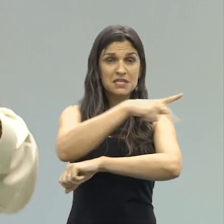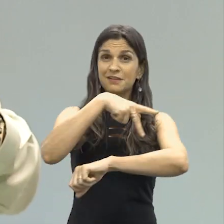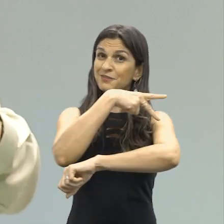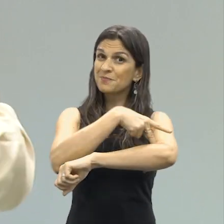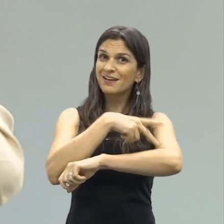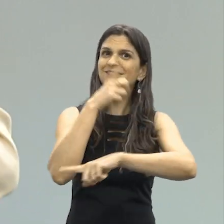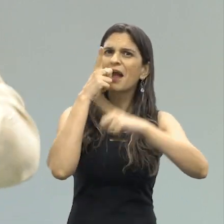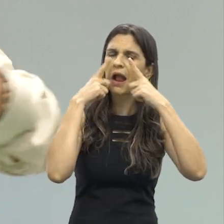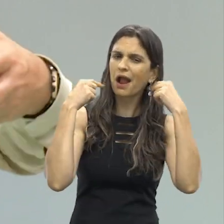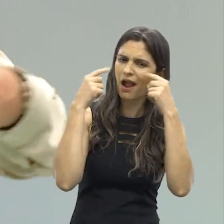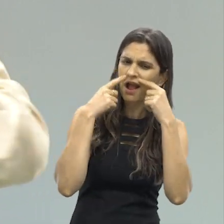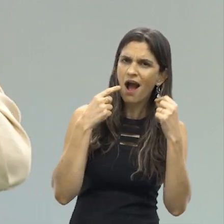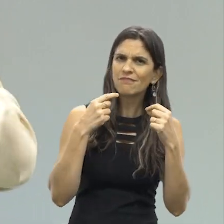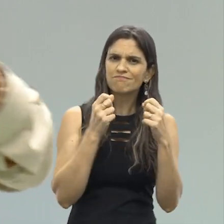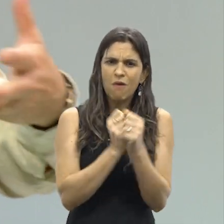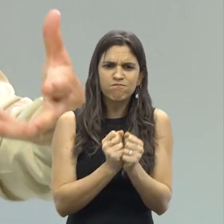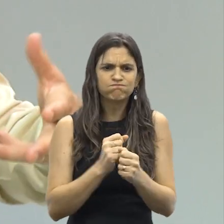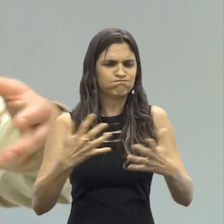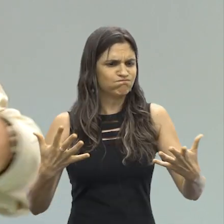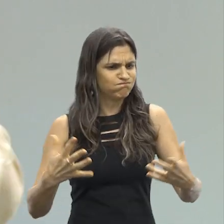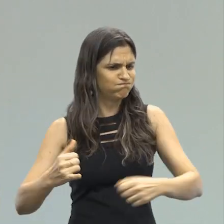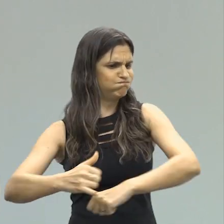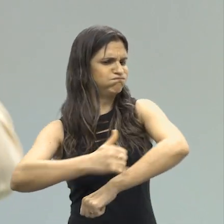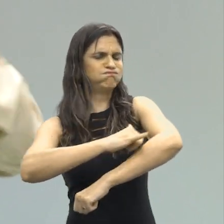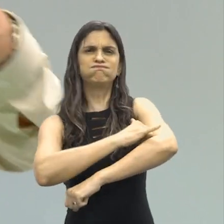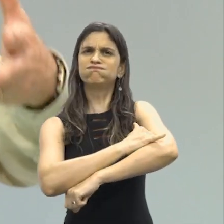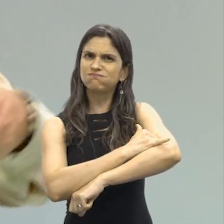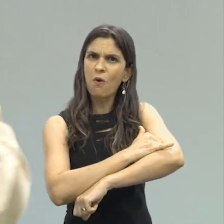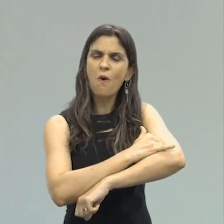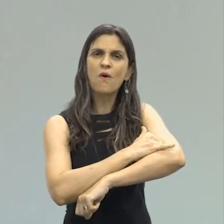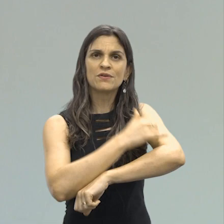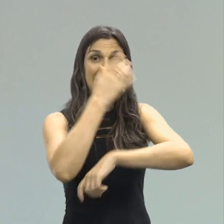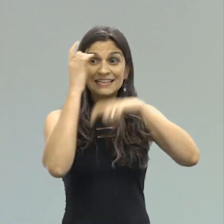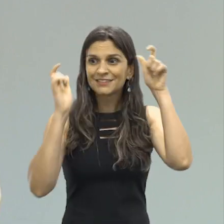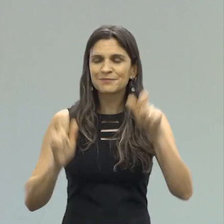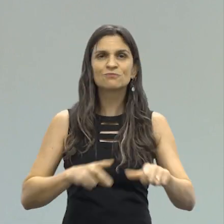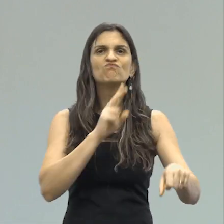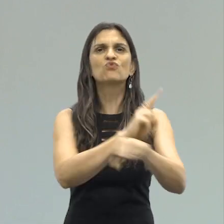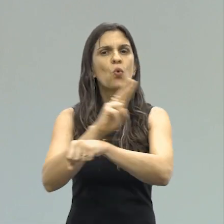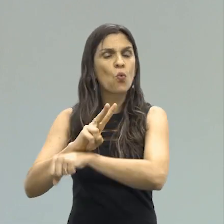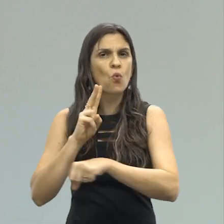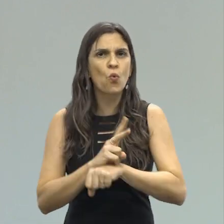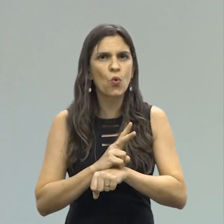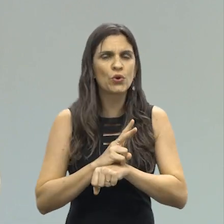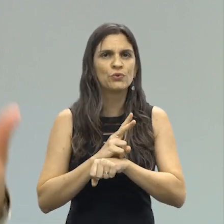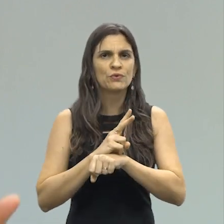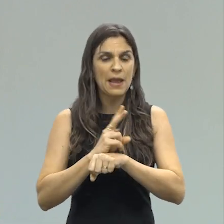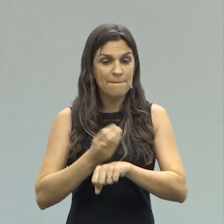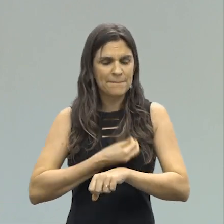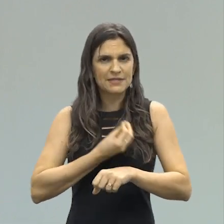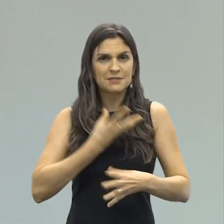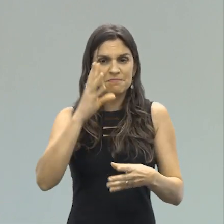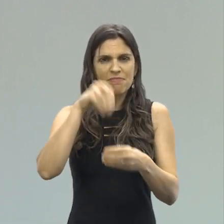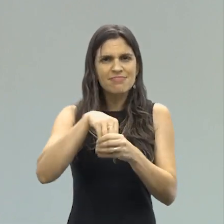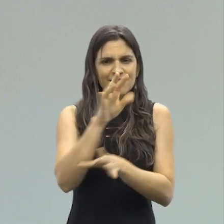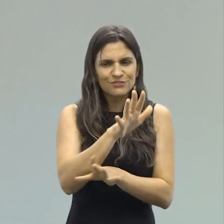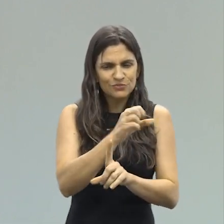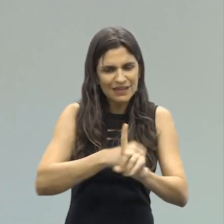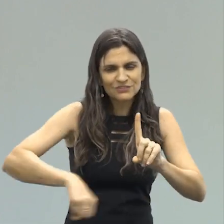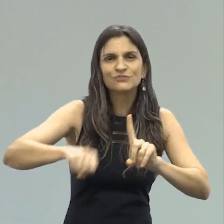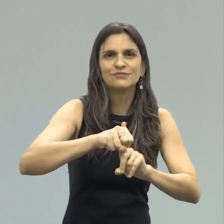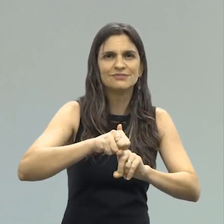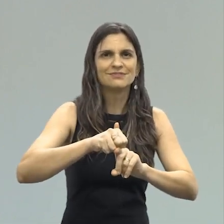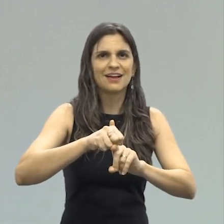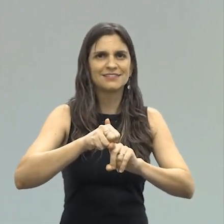nas praças, cada gato mais gordo que o Garfield. Então, assim, o pessoal alimenta, cuida do animal. O animal, ele faz parte da sociedade. O